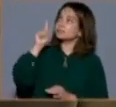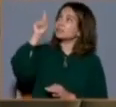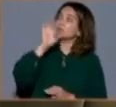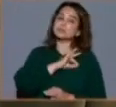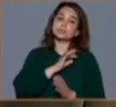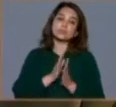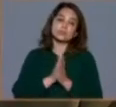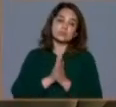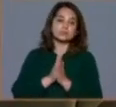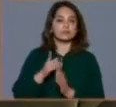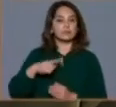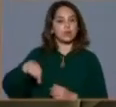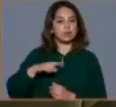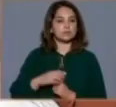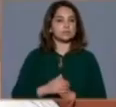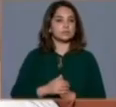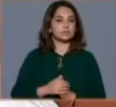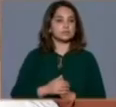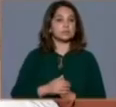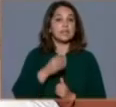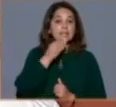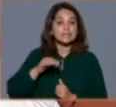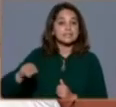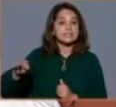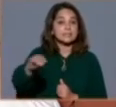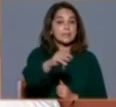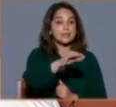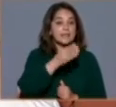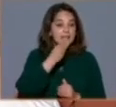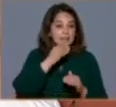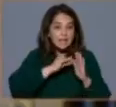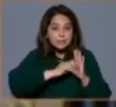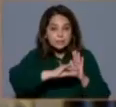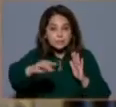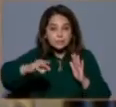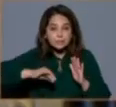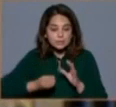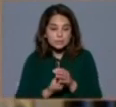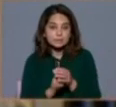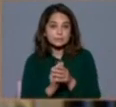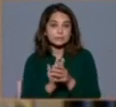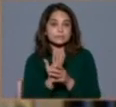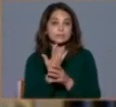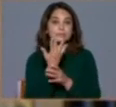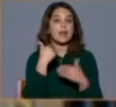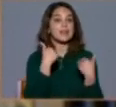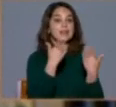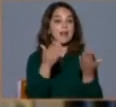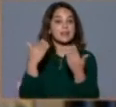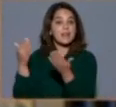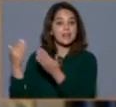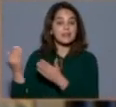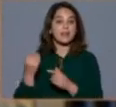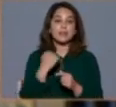súplicas. Para que a semente que os agricultores lançam à terra lhes dê o fruto que eles esperam e